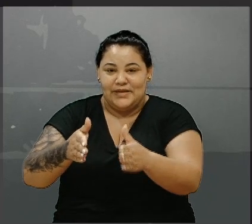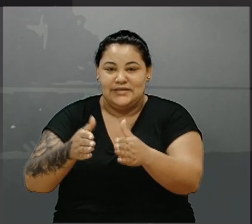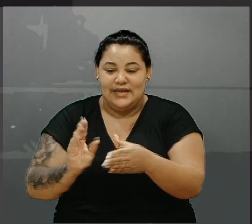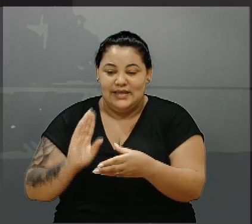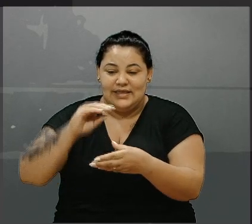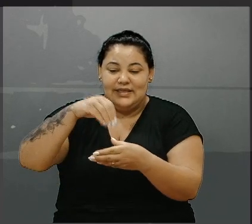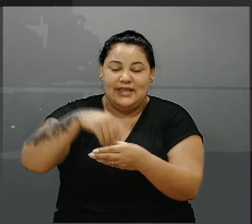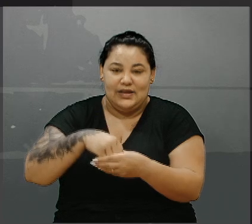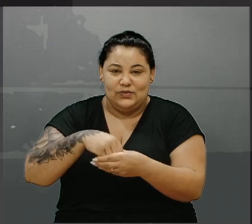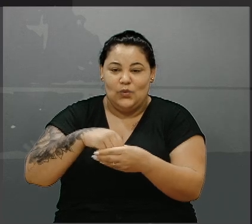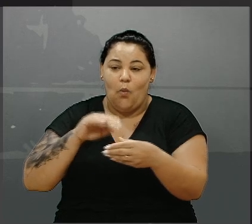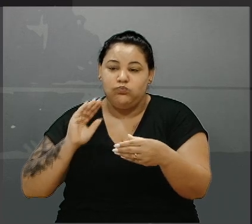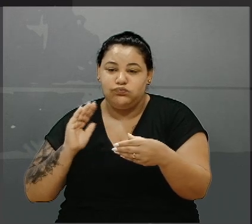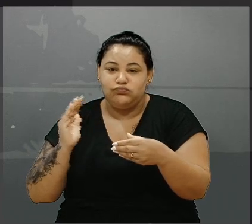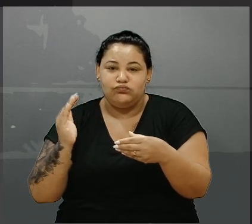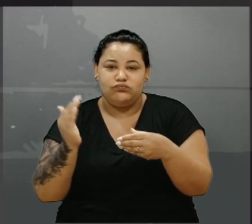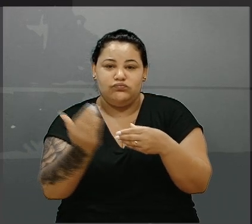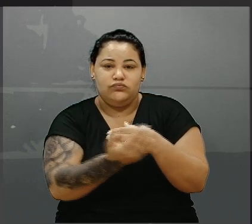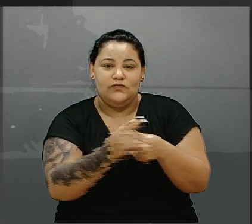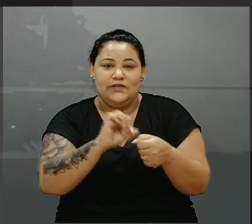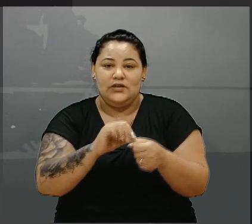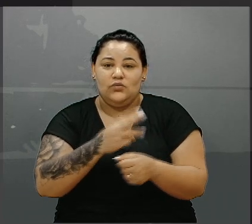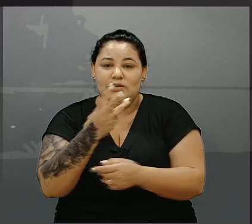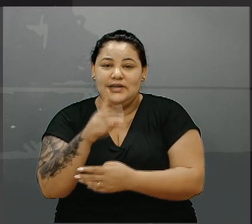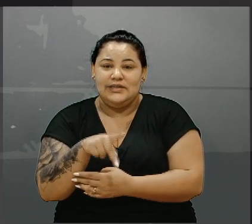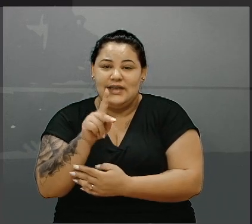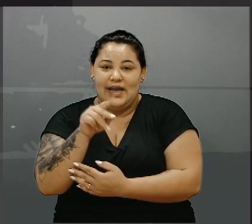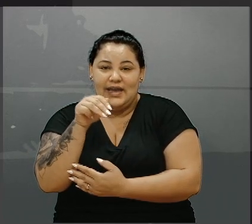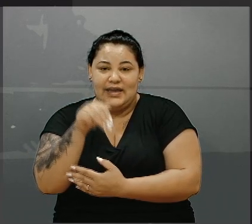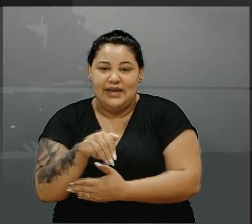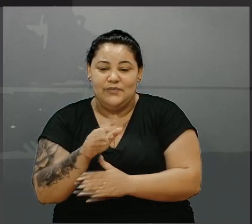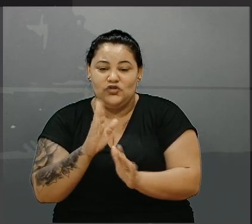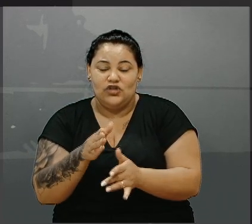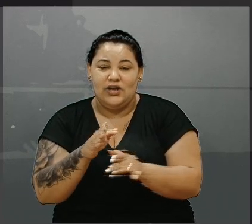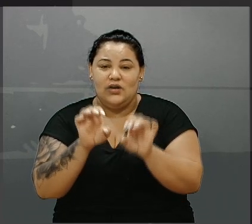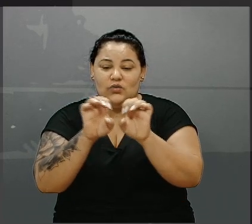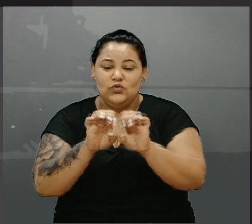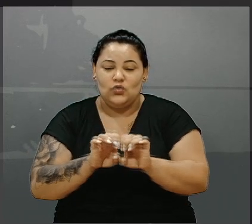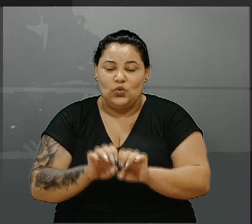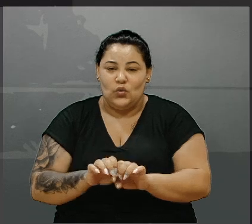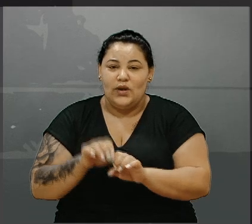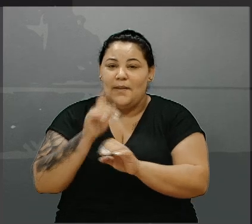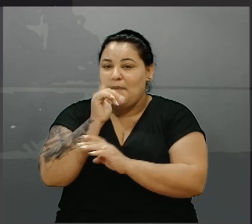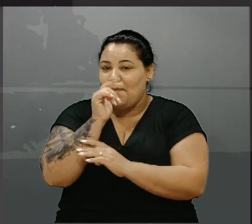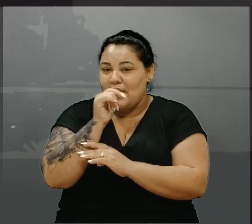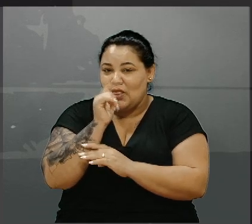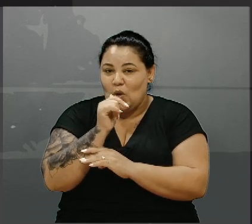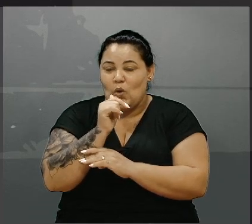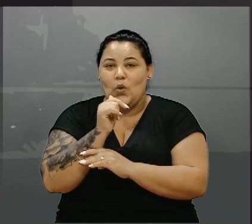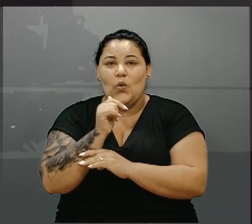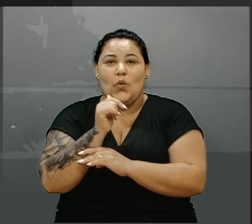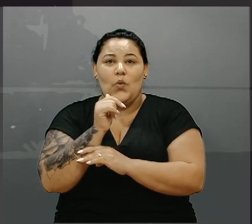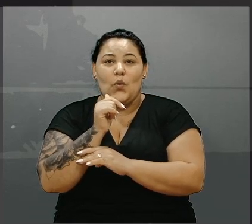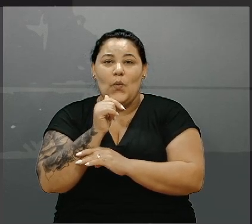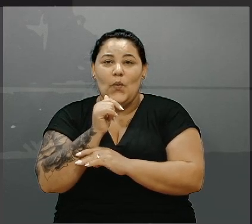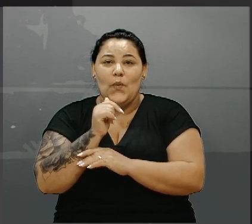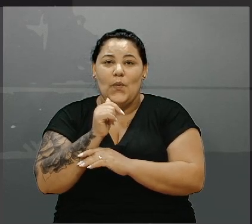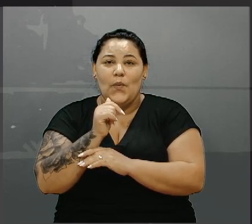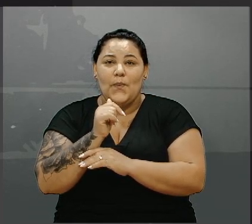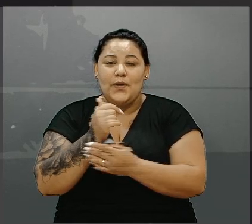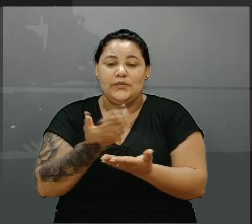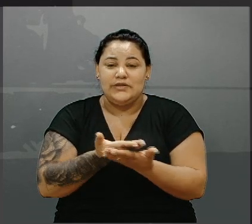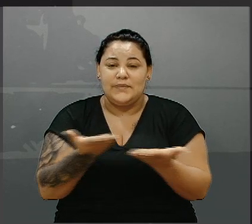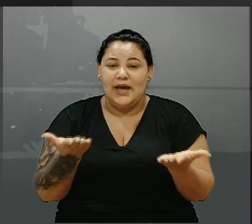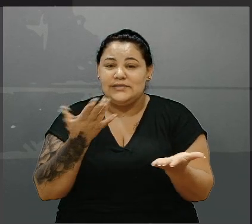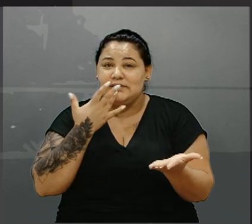que eles querem fazer ali no shopping, com 3 quilômetros, já com planejamento para bebedouros, para aspersor, para um espaço kids, para quem vai